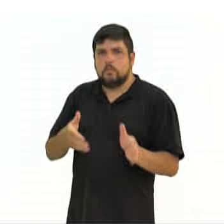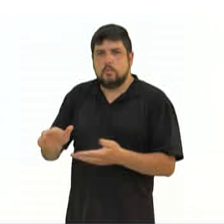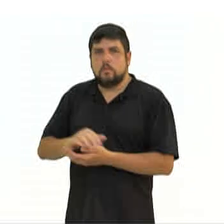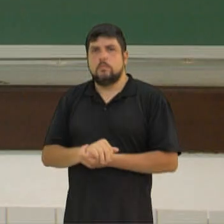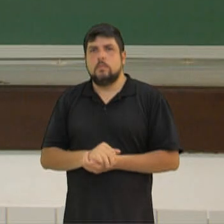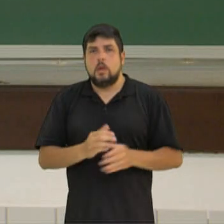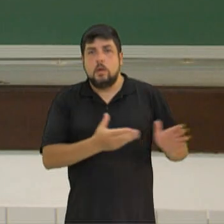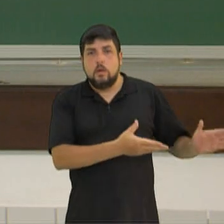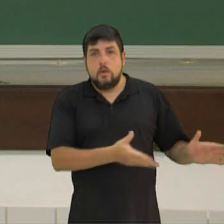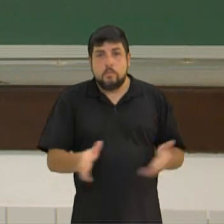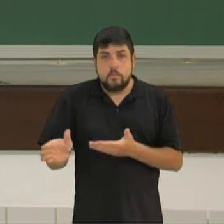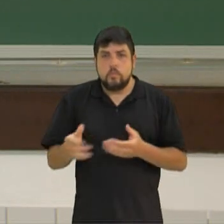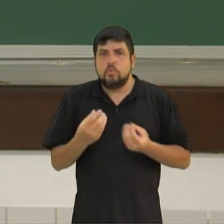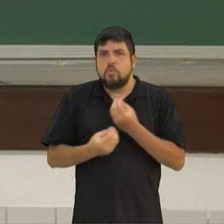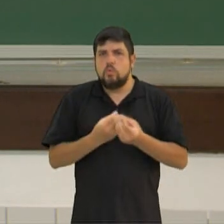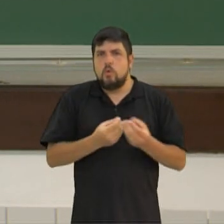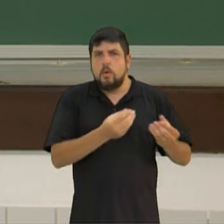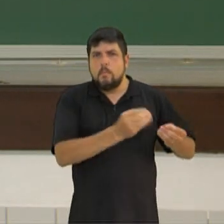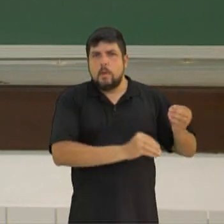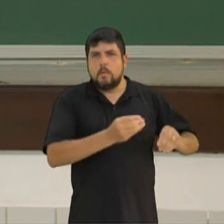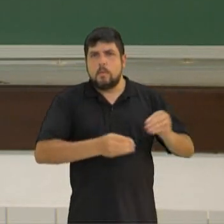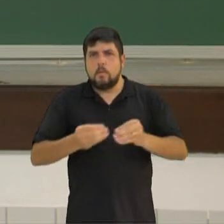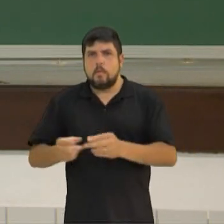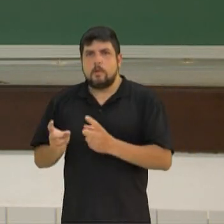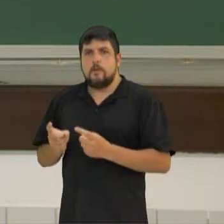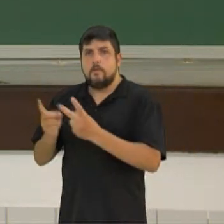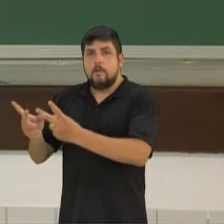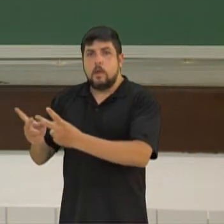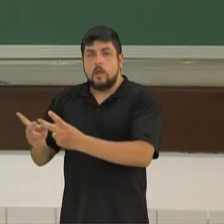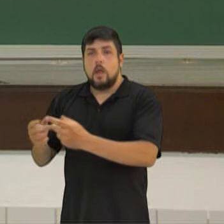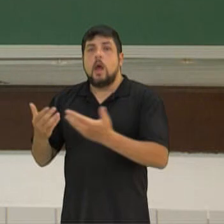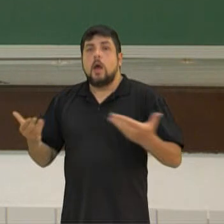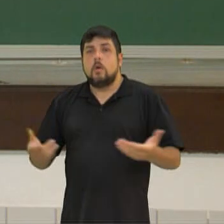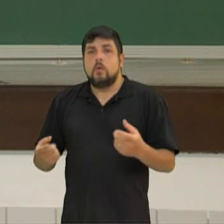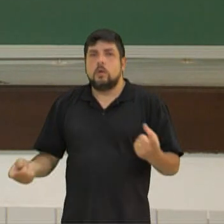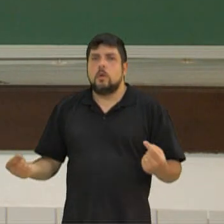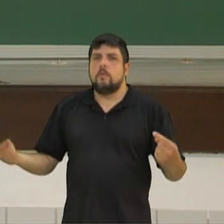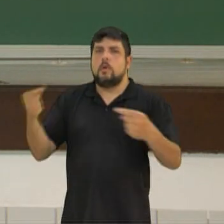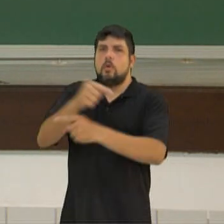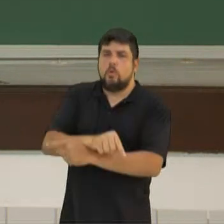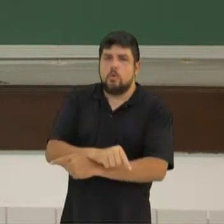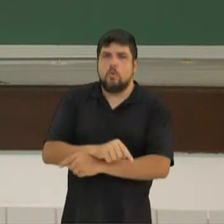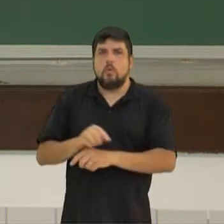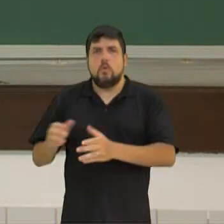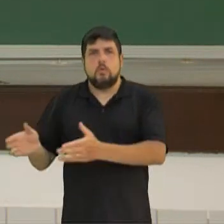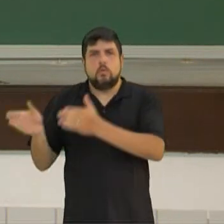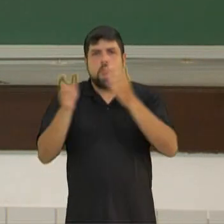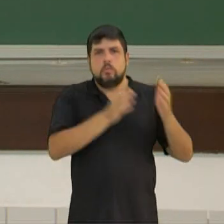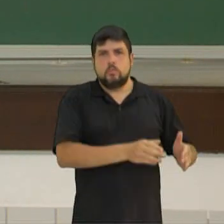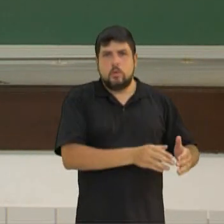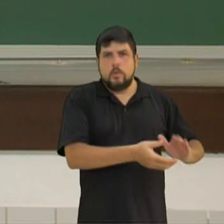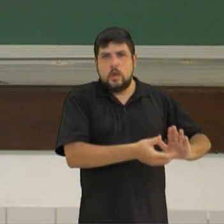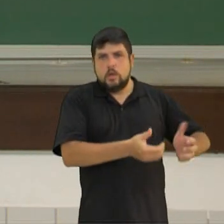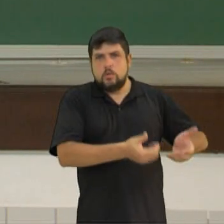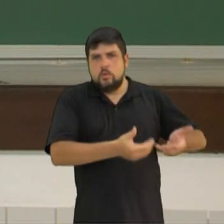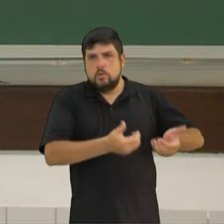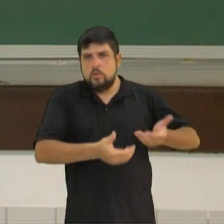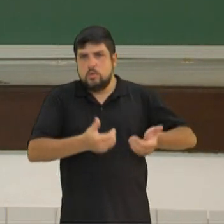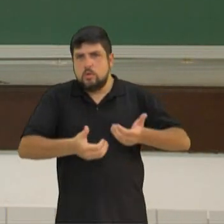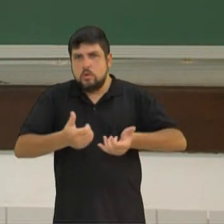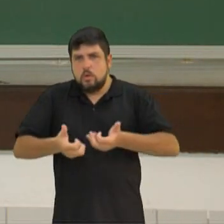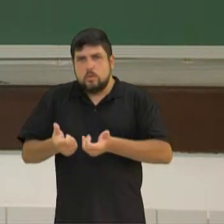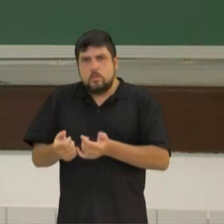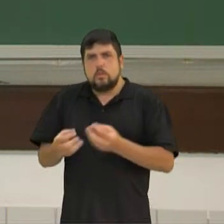produzir montamos todas as peças, na reciclagem a gente desfaz toda essa montagem, separa cada um dos componentes e dá um